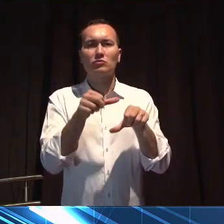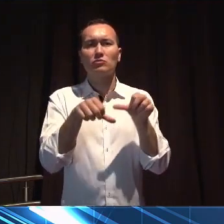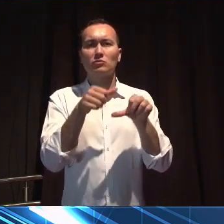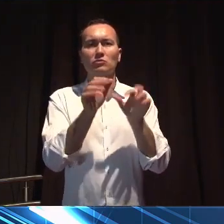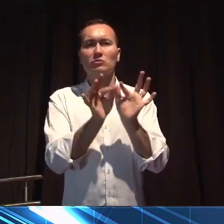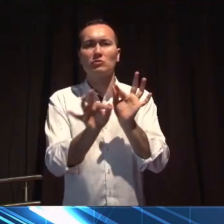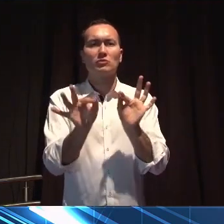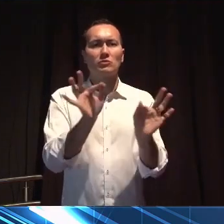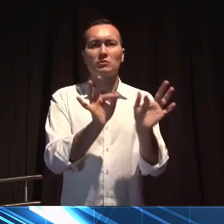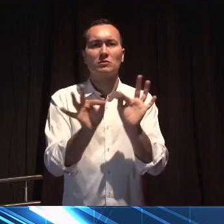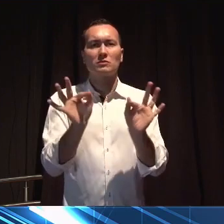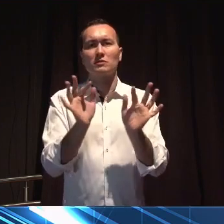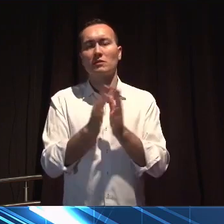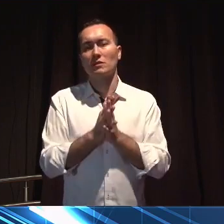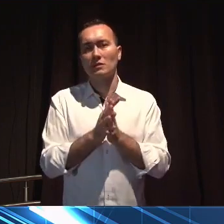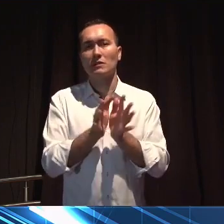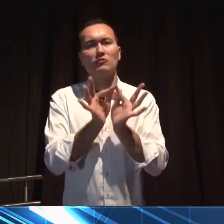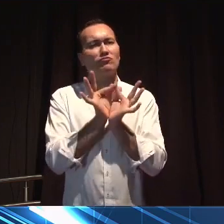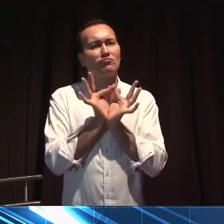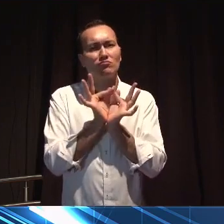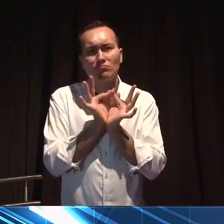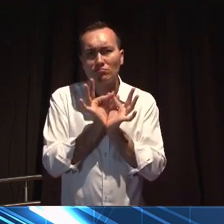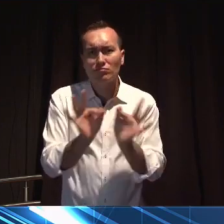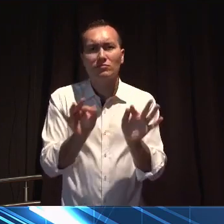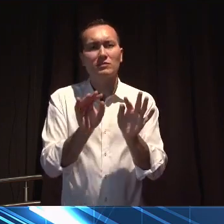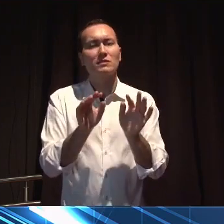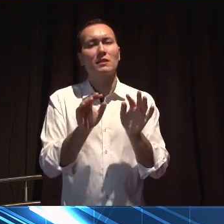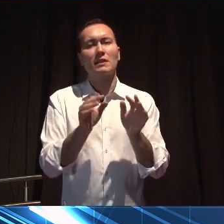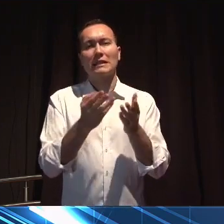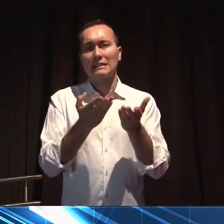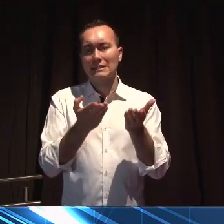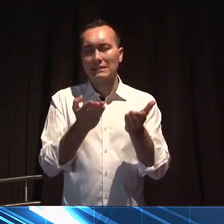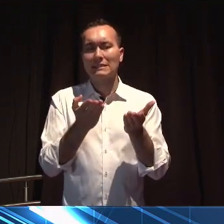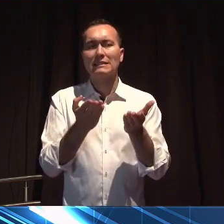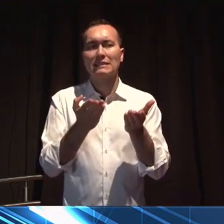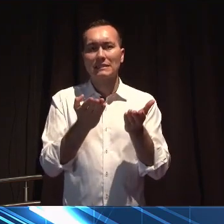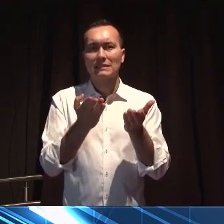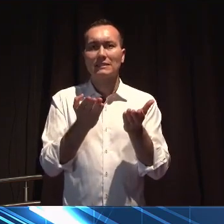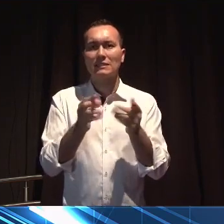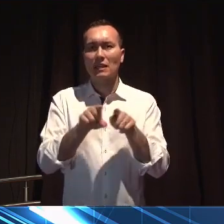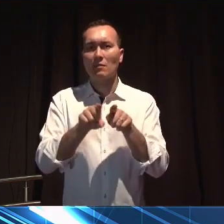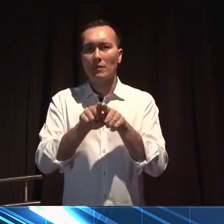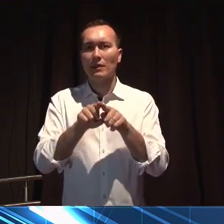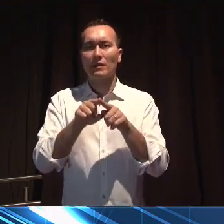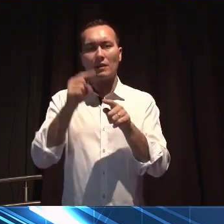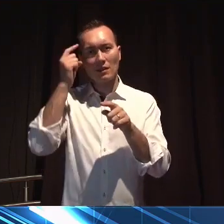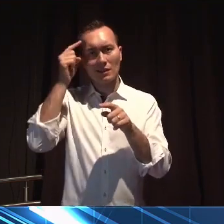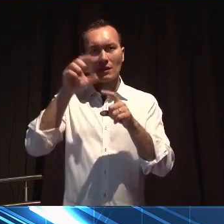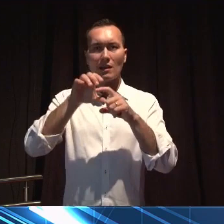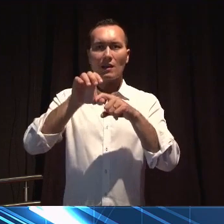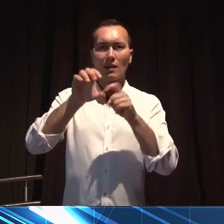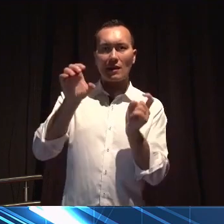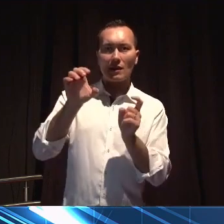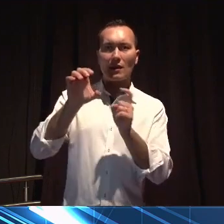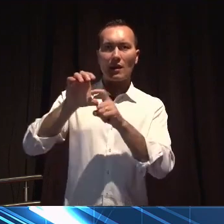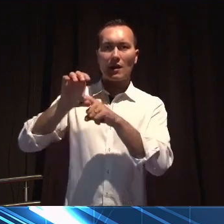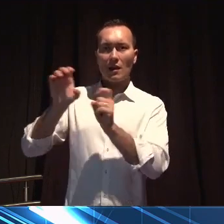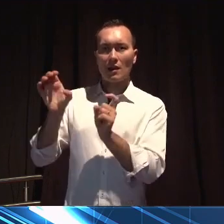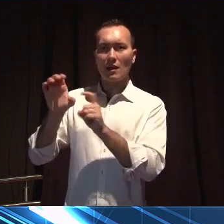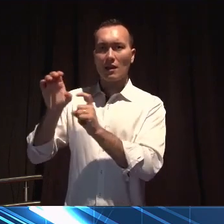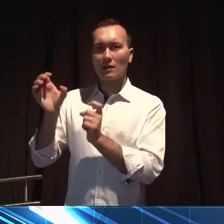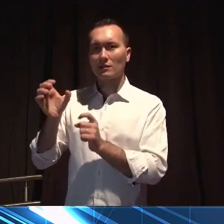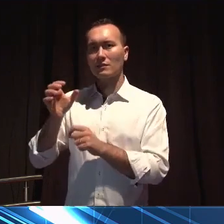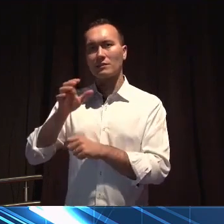usando basicamente injeção de dependência e muito parecido com o que o João falou na palestra anterior, sobre design